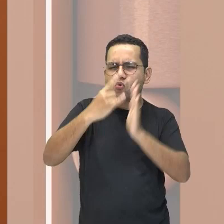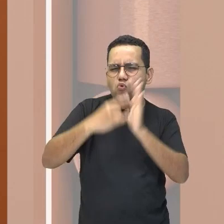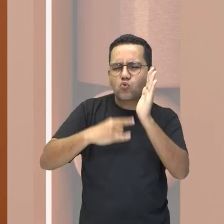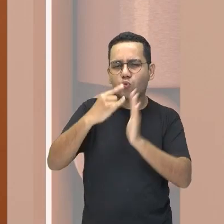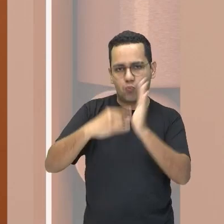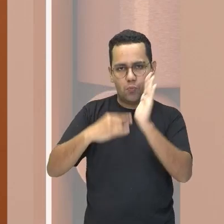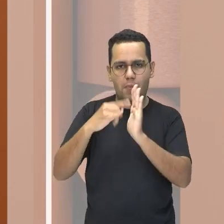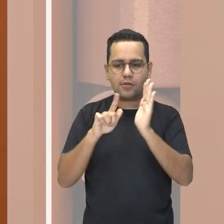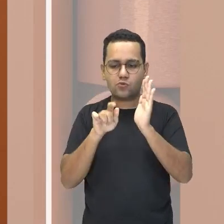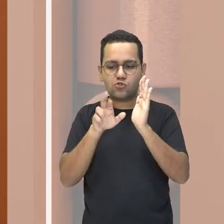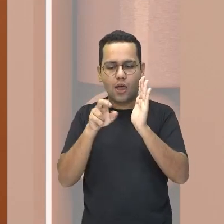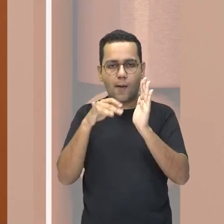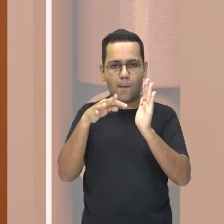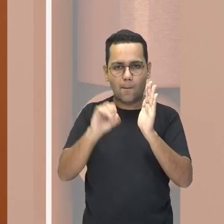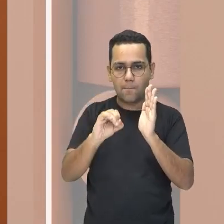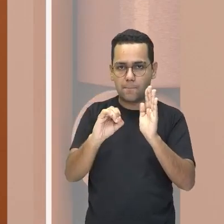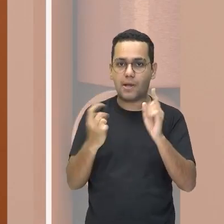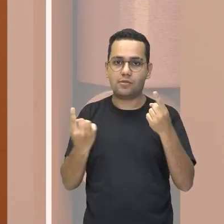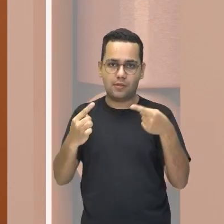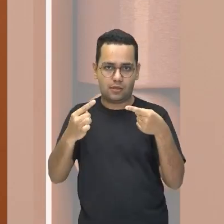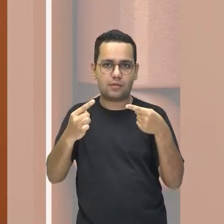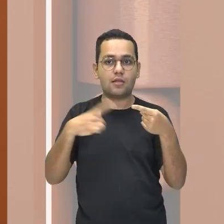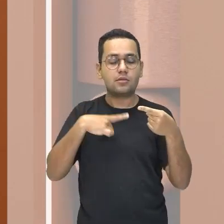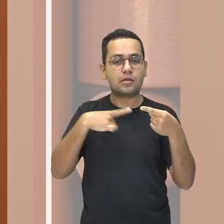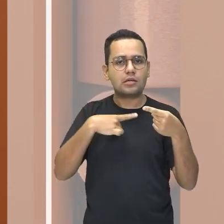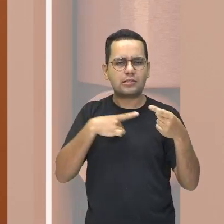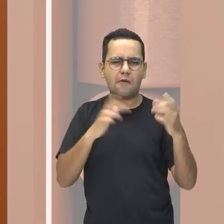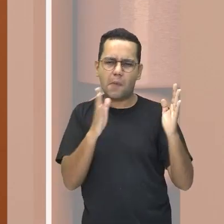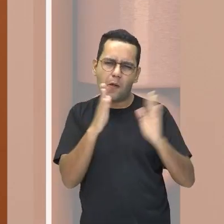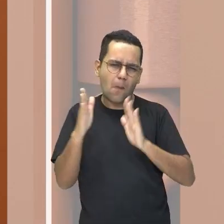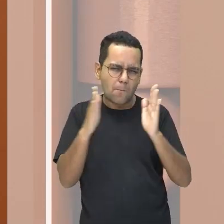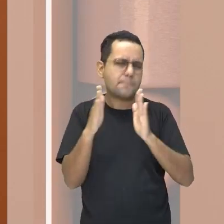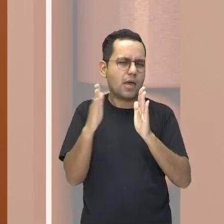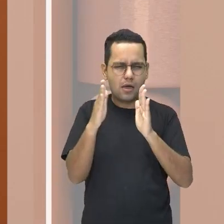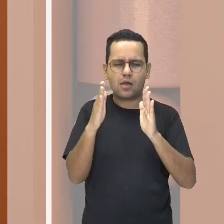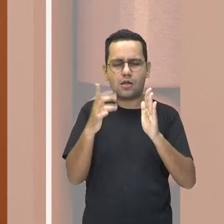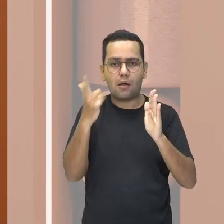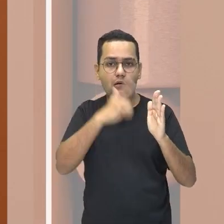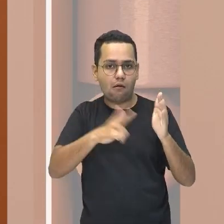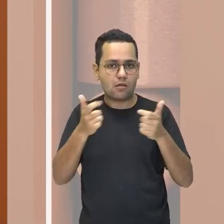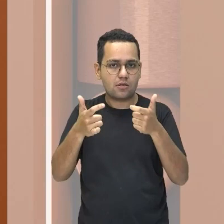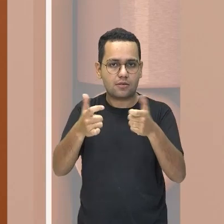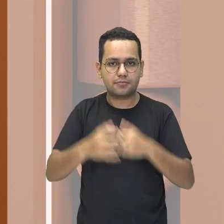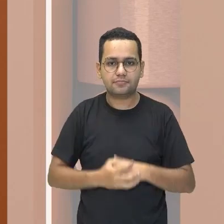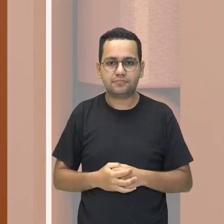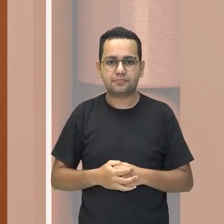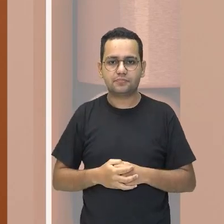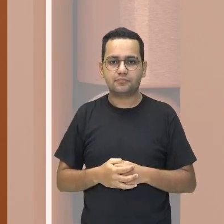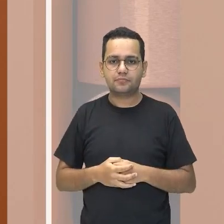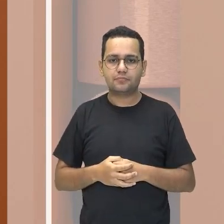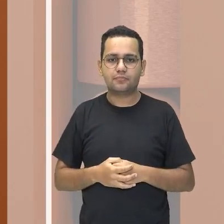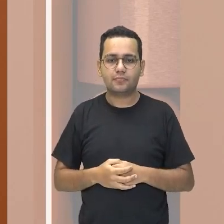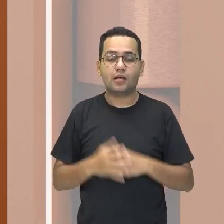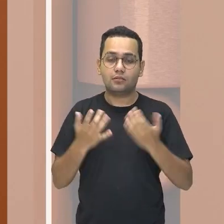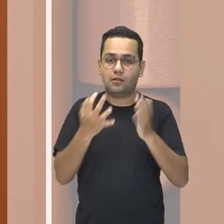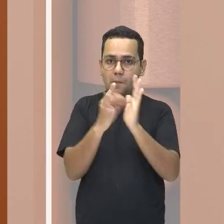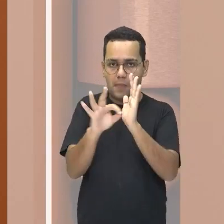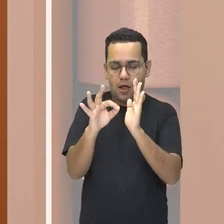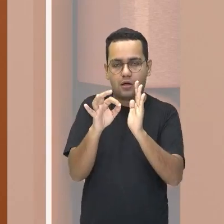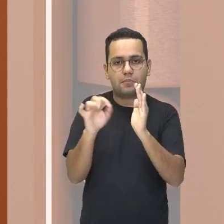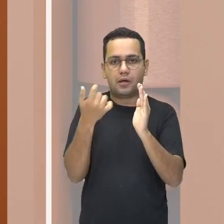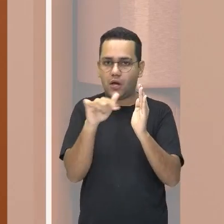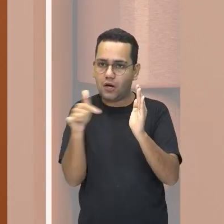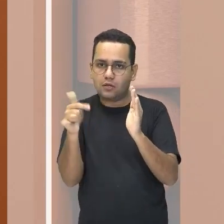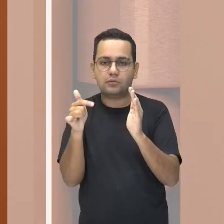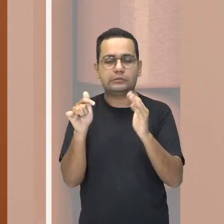os países se prepararem para um eventual conflito. Segundo esse pacto de não agressão, em um eventual conflito, nem